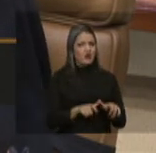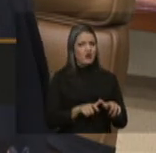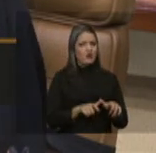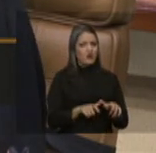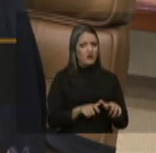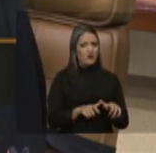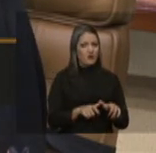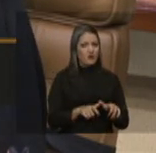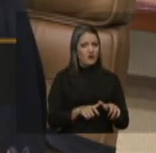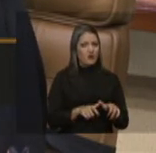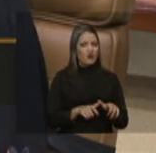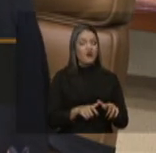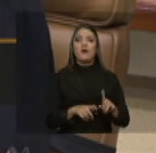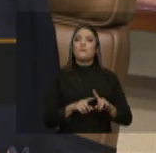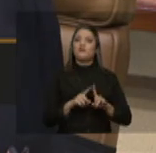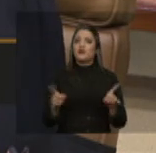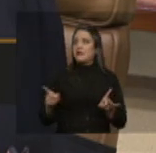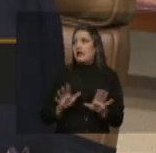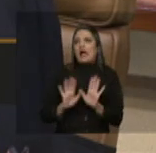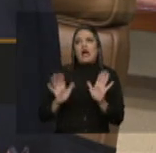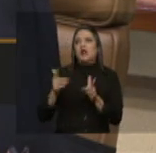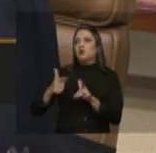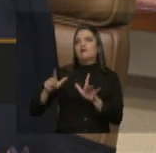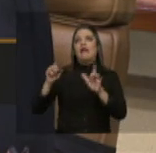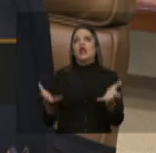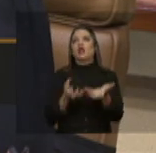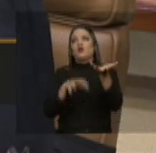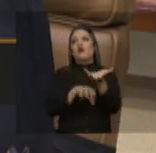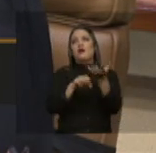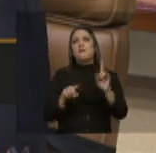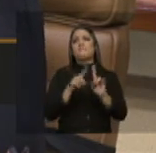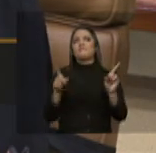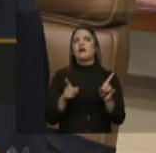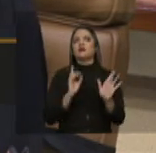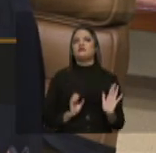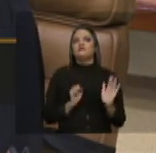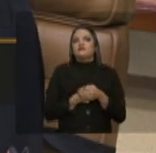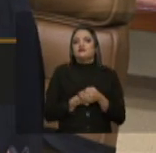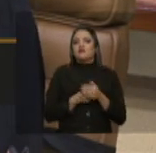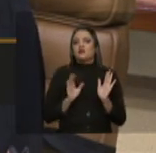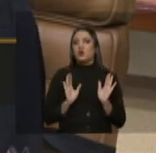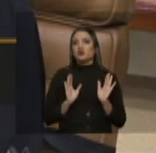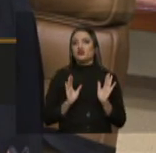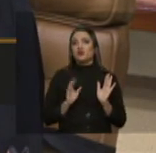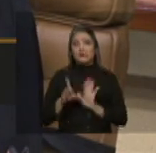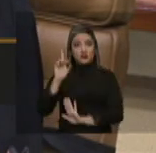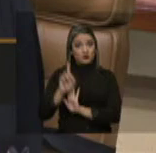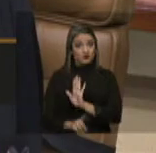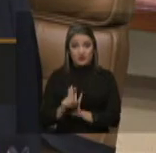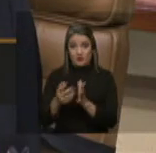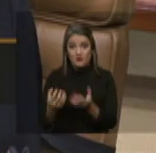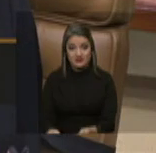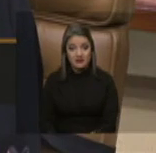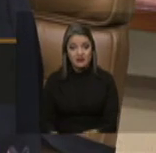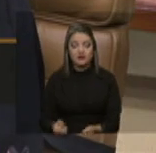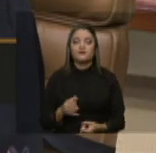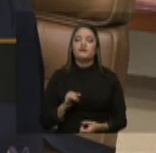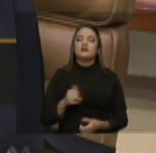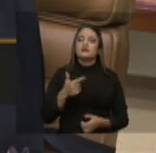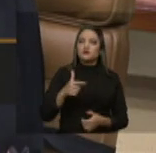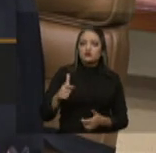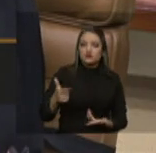do gerente e não é na nuvem Mas como ele é um Anonimato que é vedado no direito se não houver o